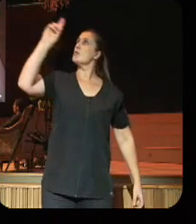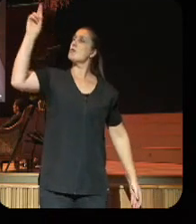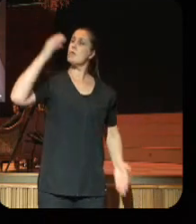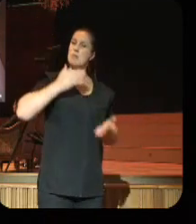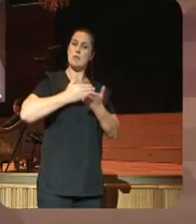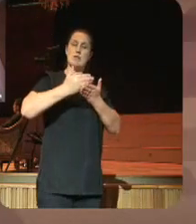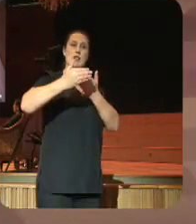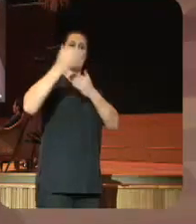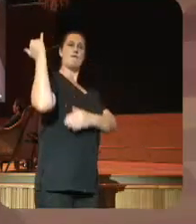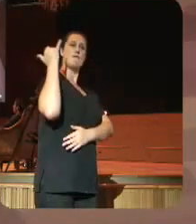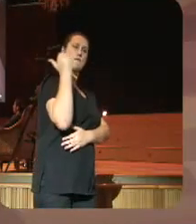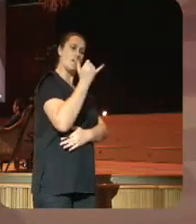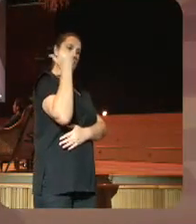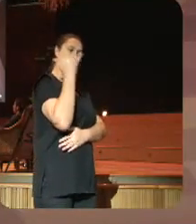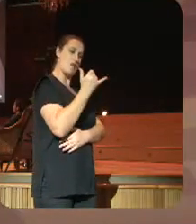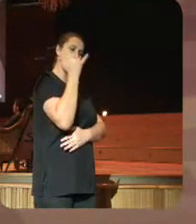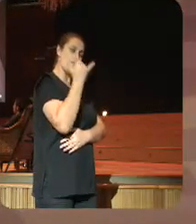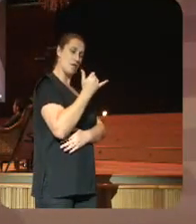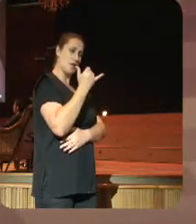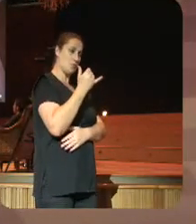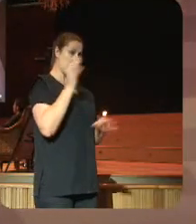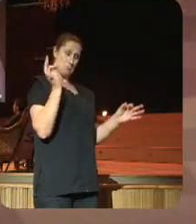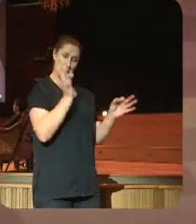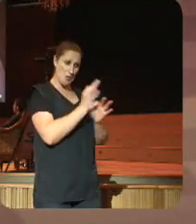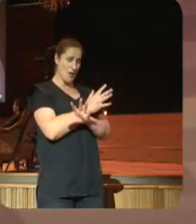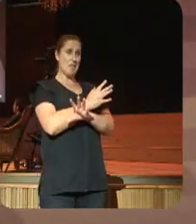a gente, e resolvia esse problema.